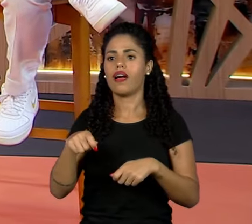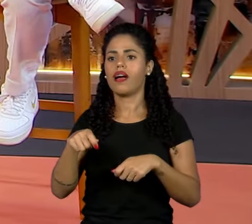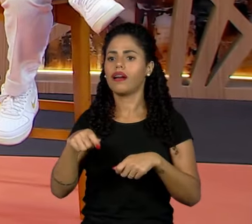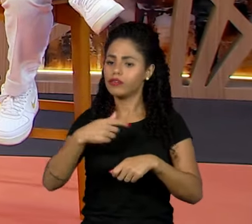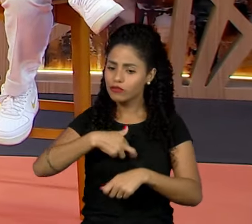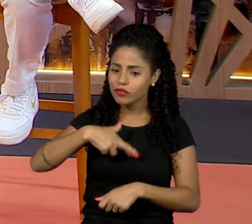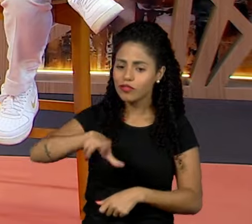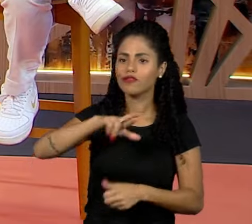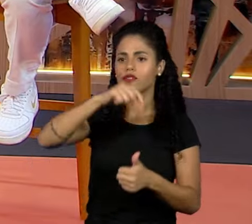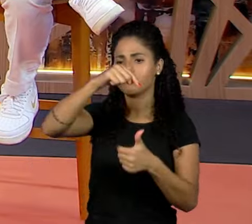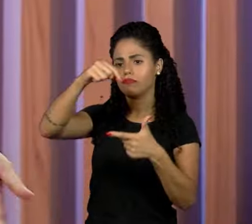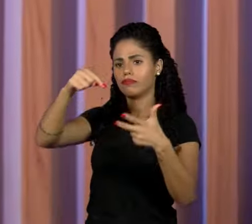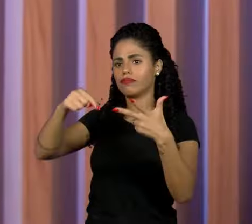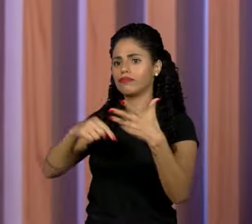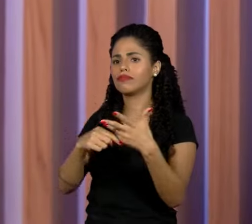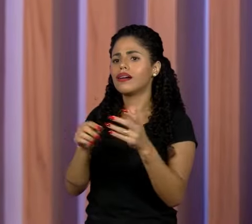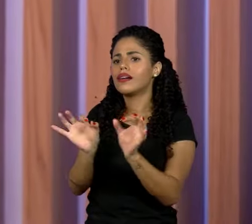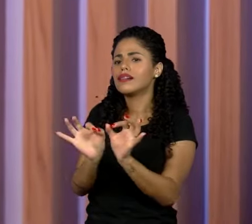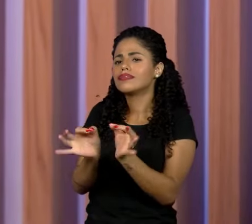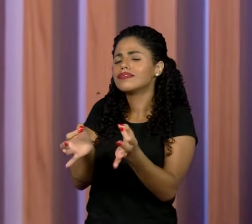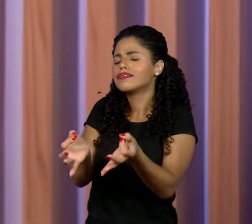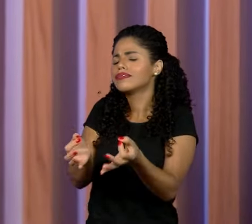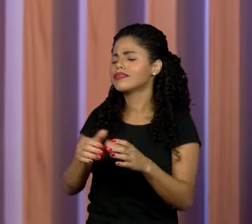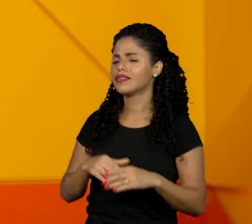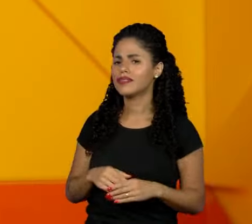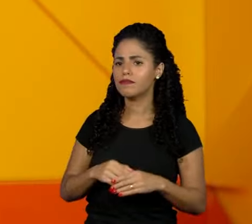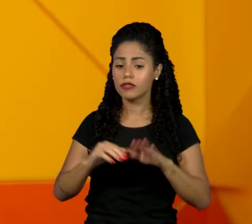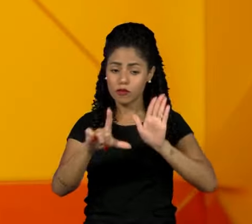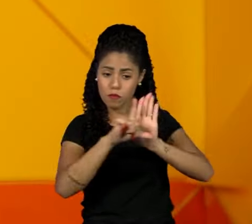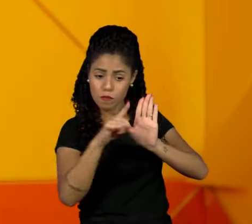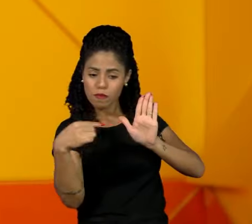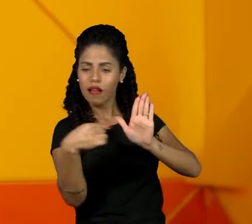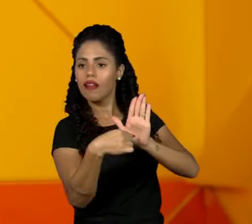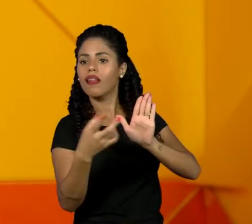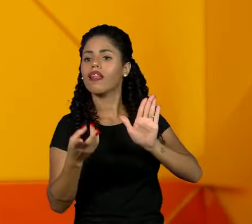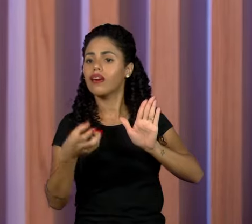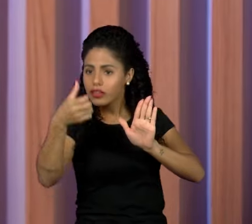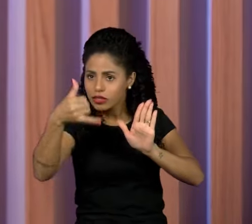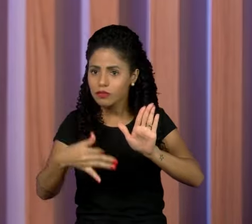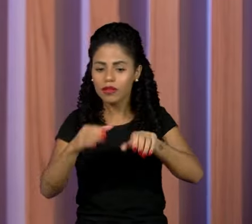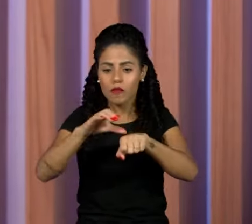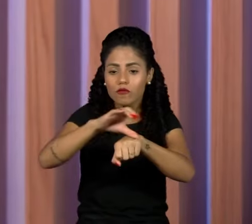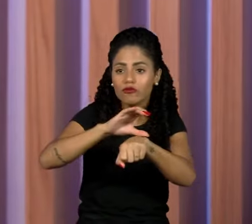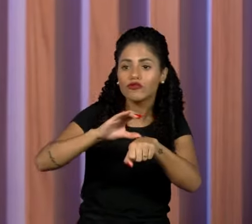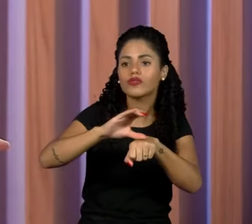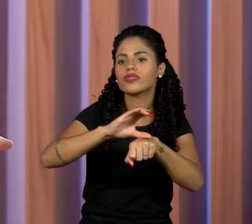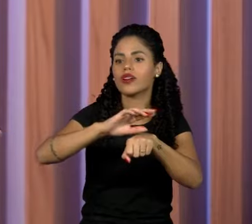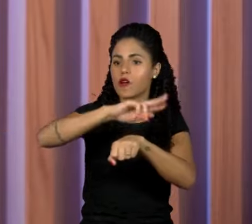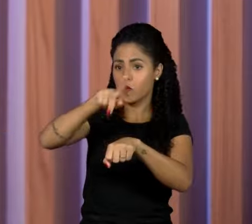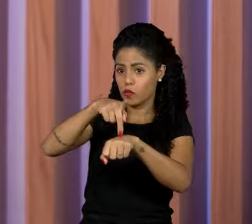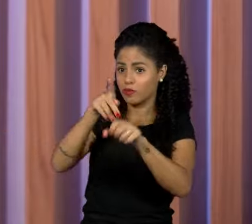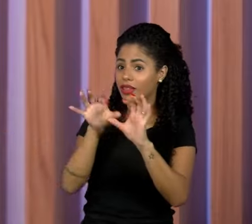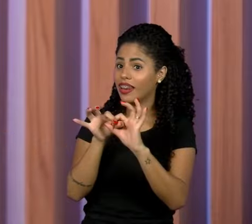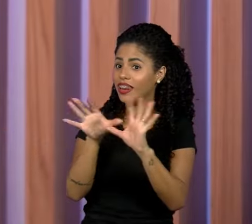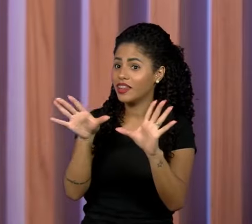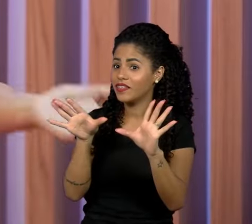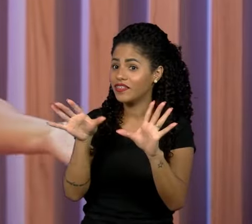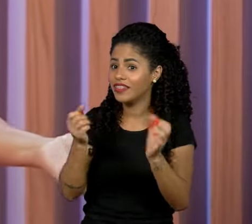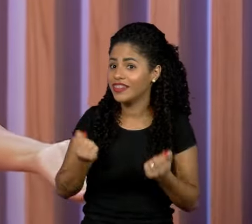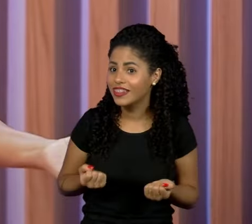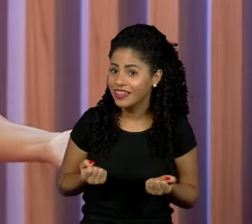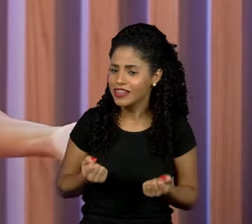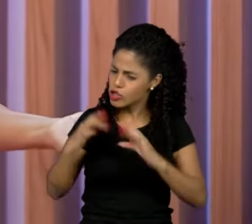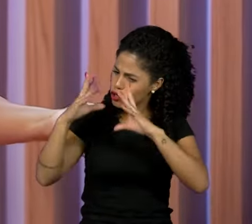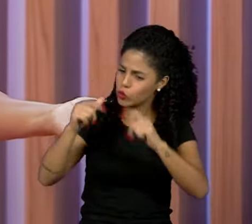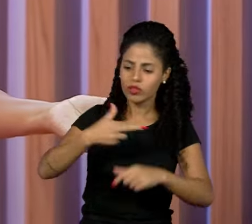no mínimo, né, tem uma lei aí, tem uma constituição dizendo que o Estado é laico, cabe em todas